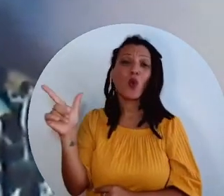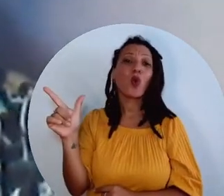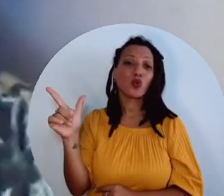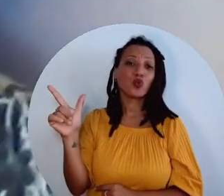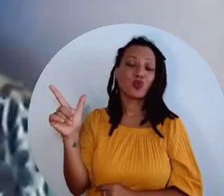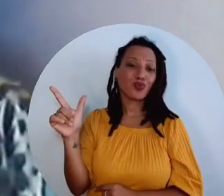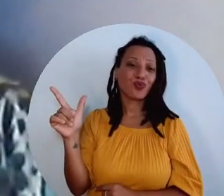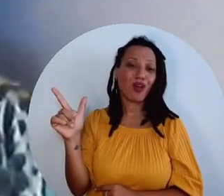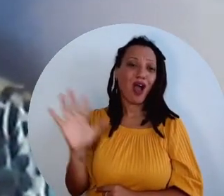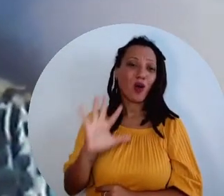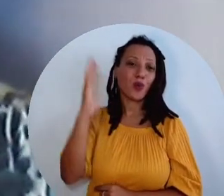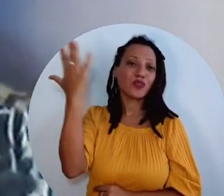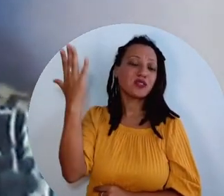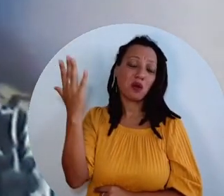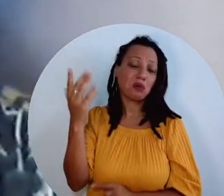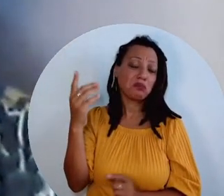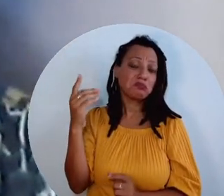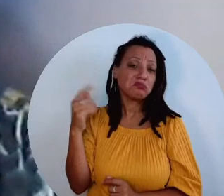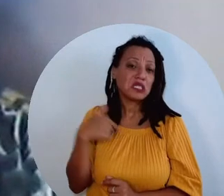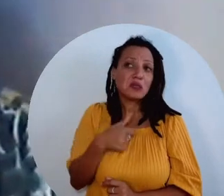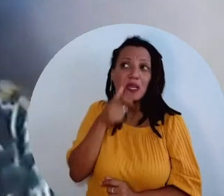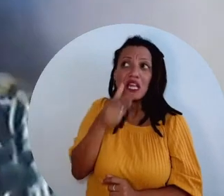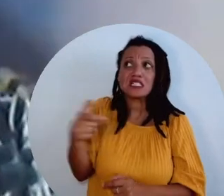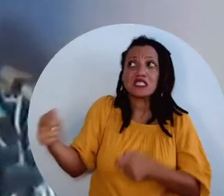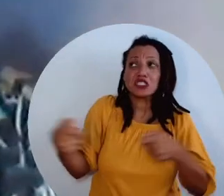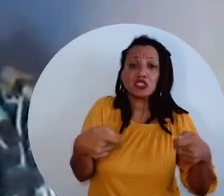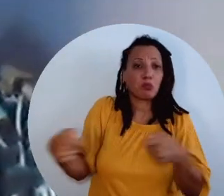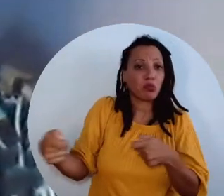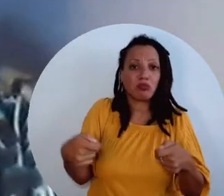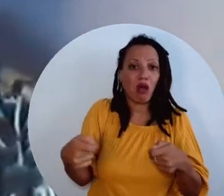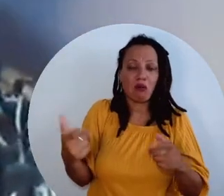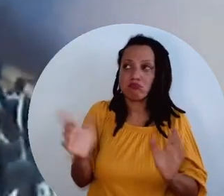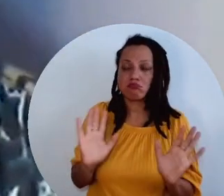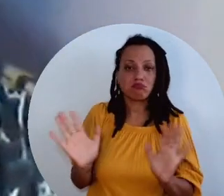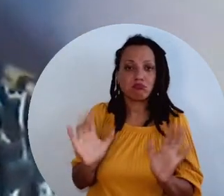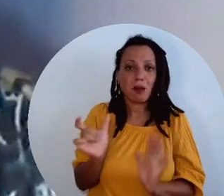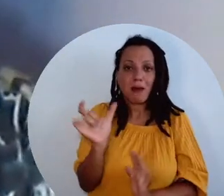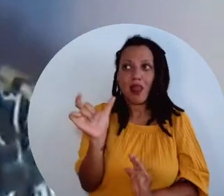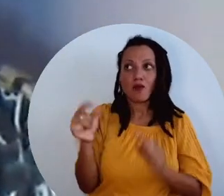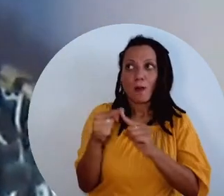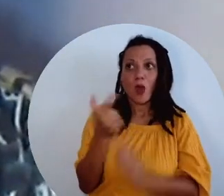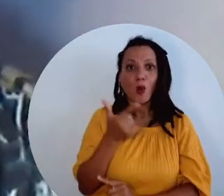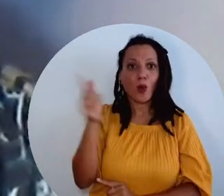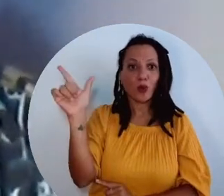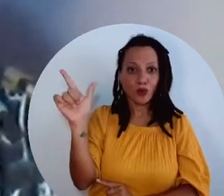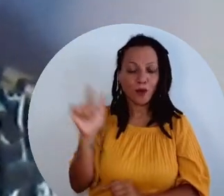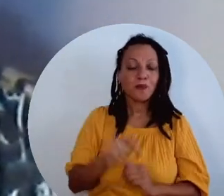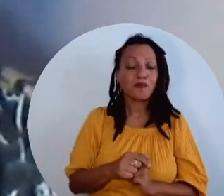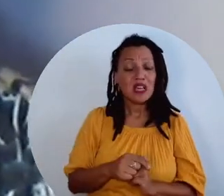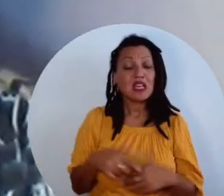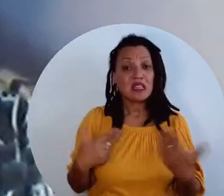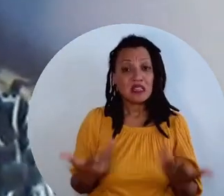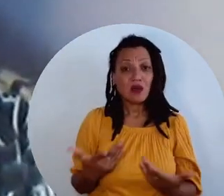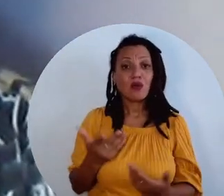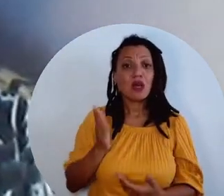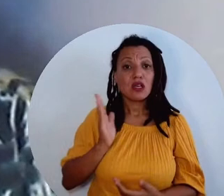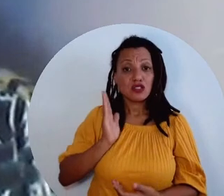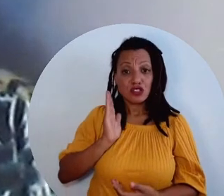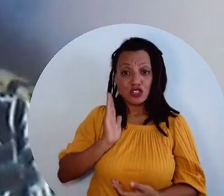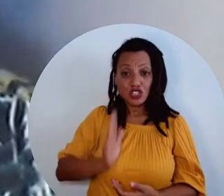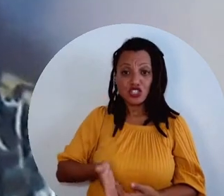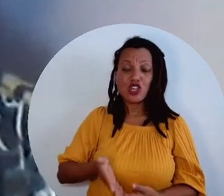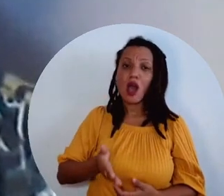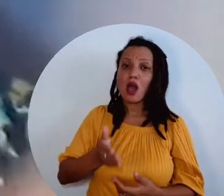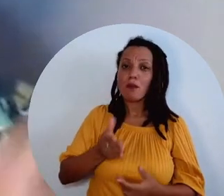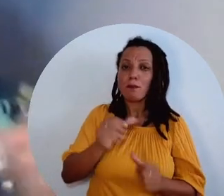outro holocausto que não nos é interessante disputar, né? Então, há muito eu já passei a